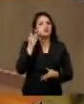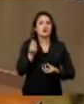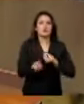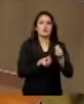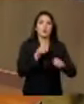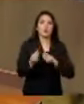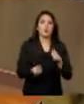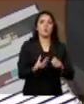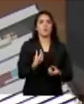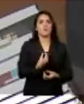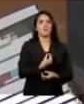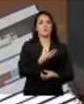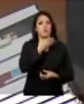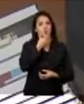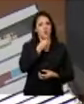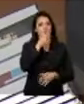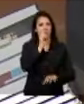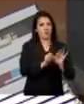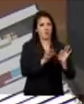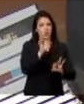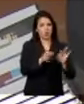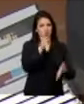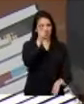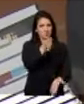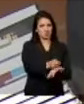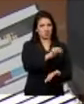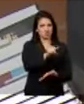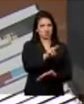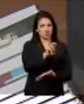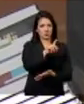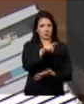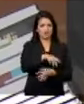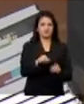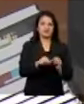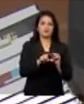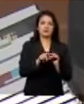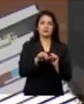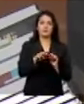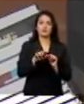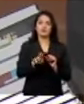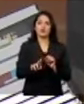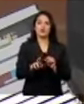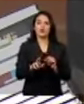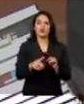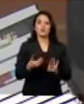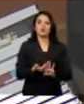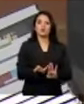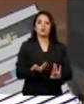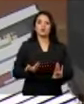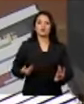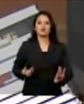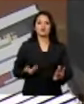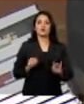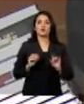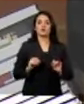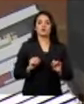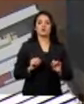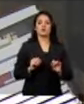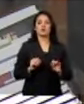juiz ao implementar liminar, afastando a execução